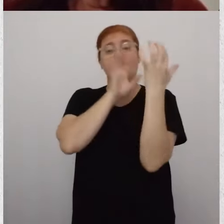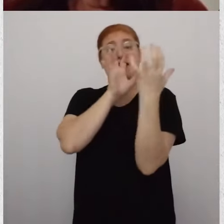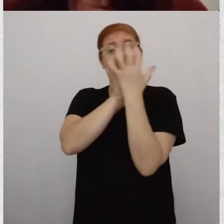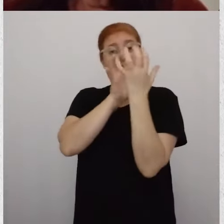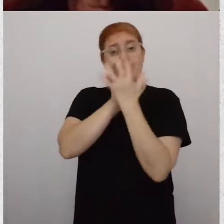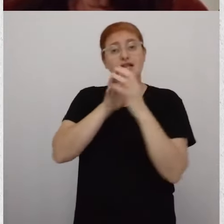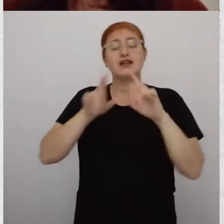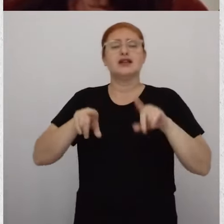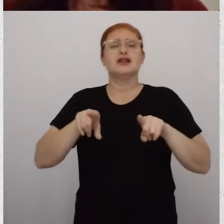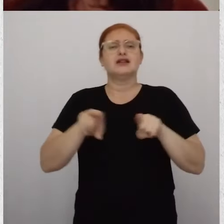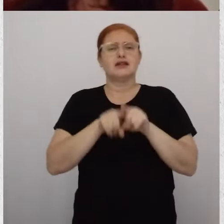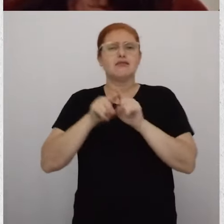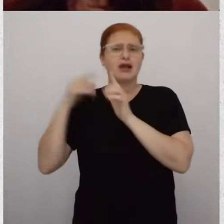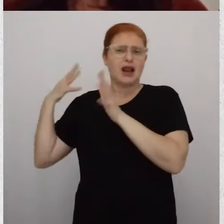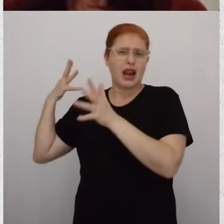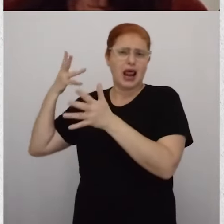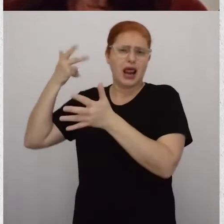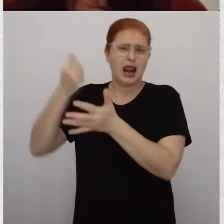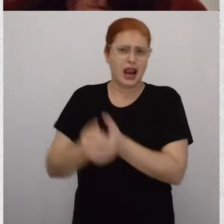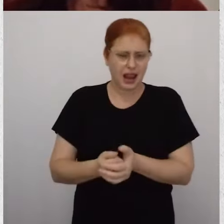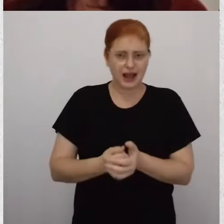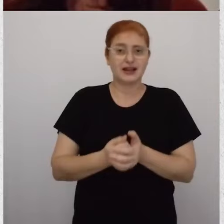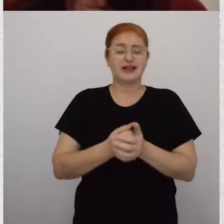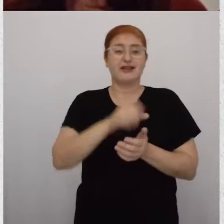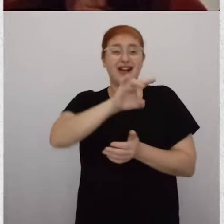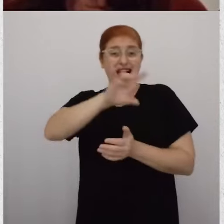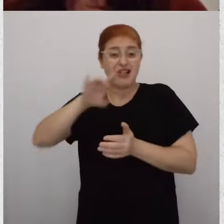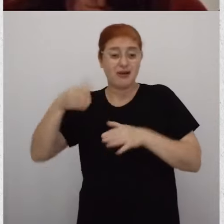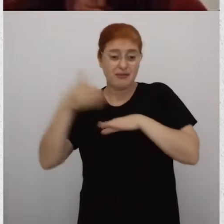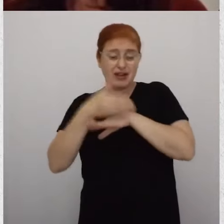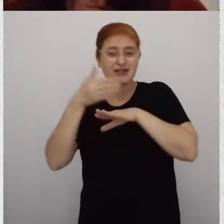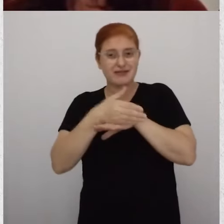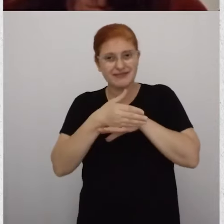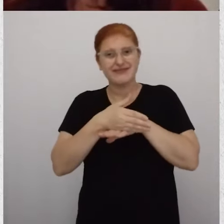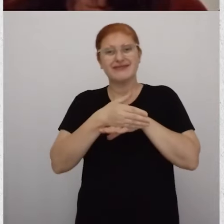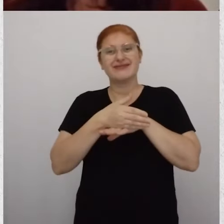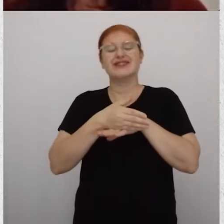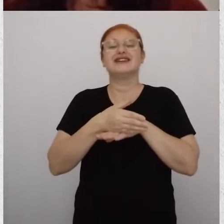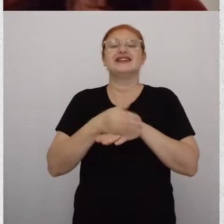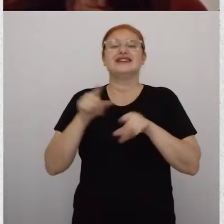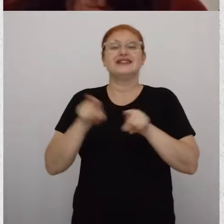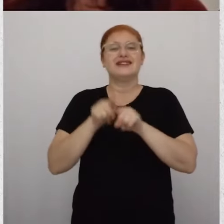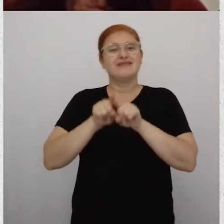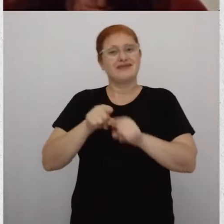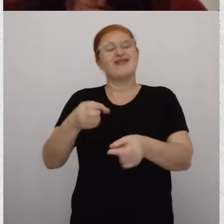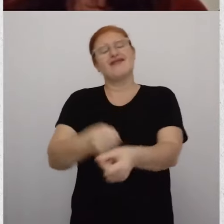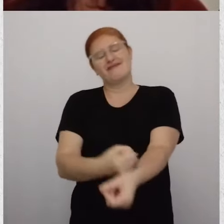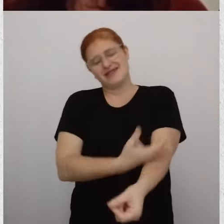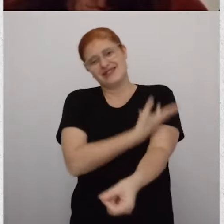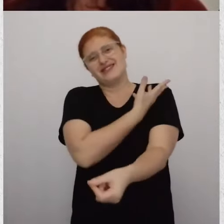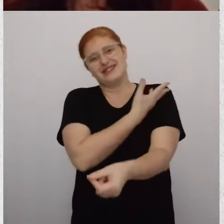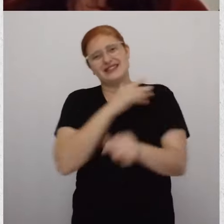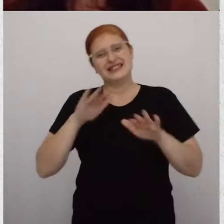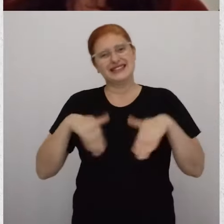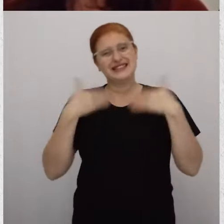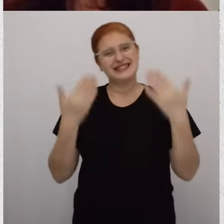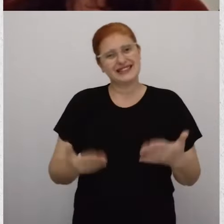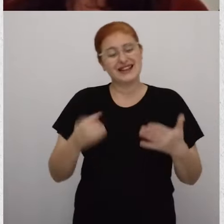uma trajetória longa. Então, para cada uma que participou, sem dúvida, também foi toda uma emoção.